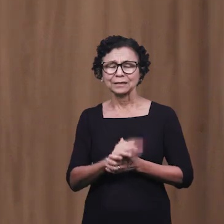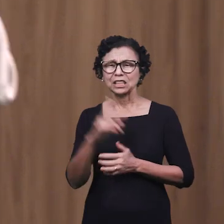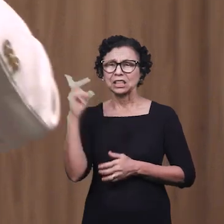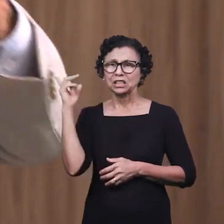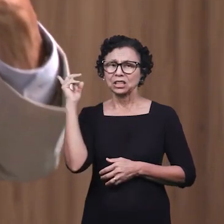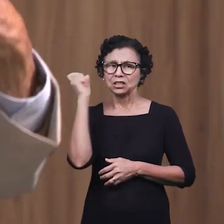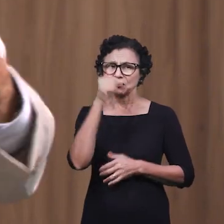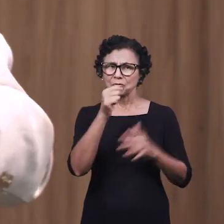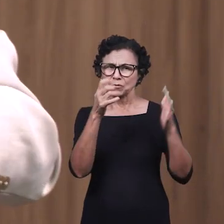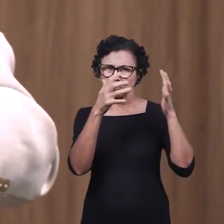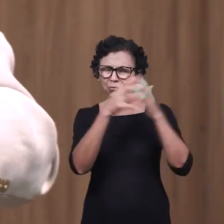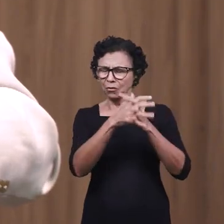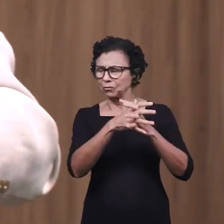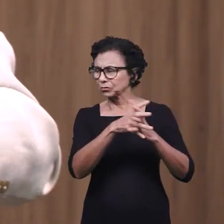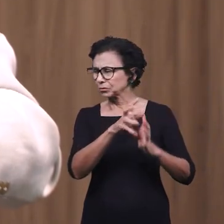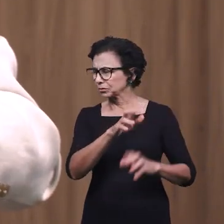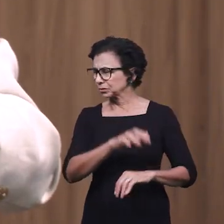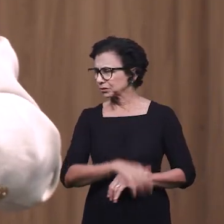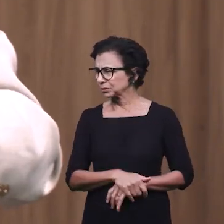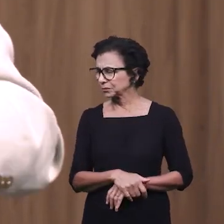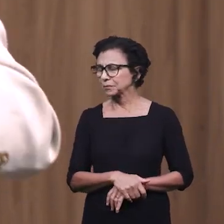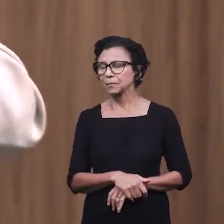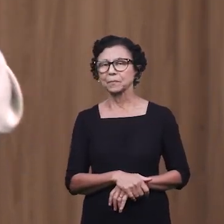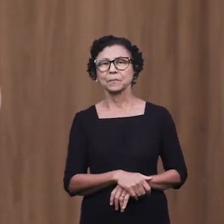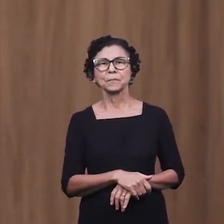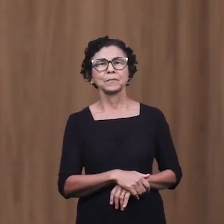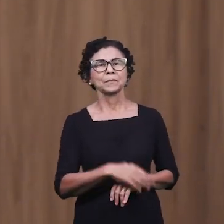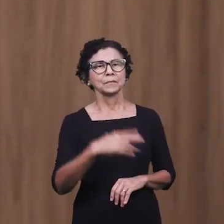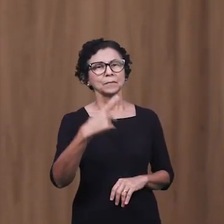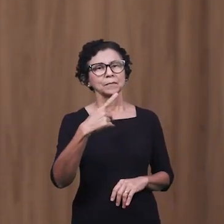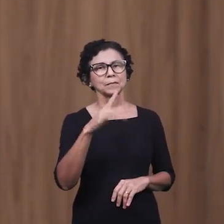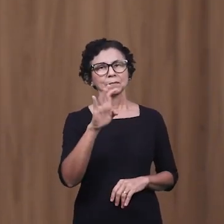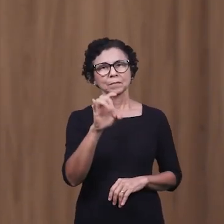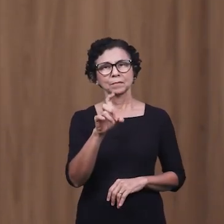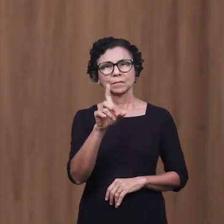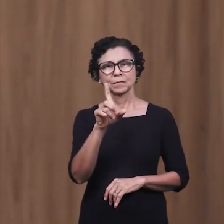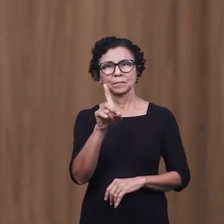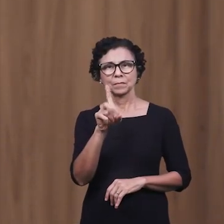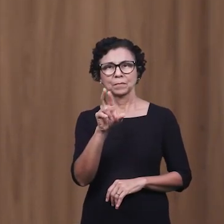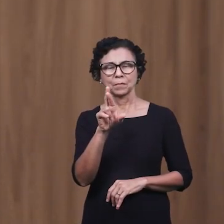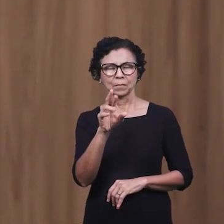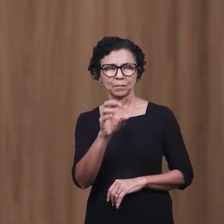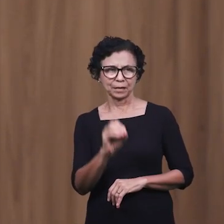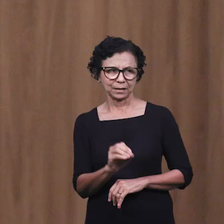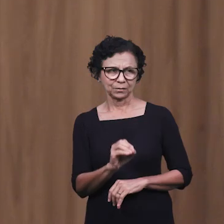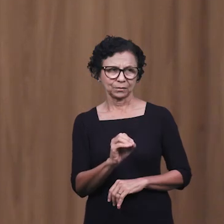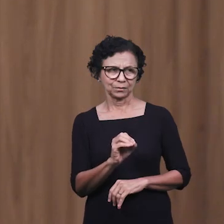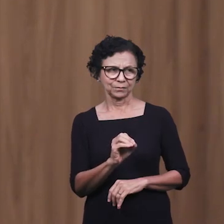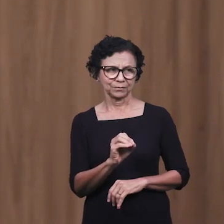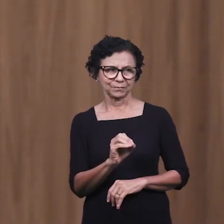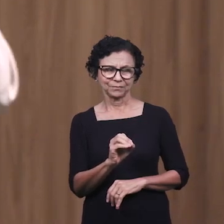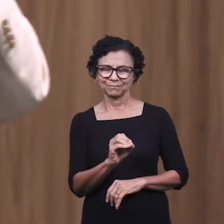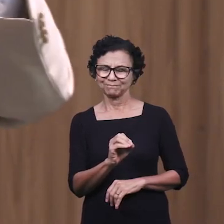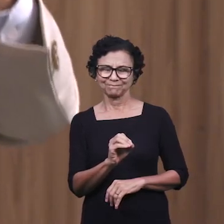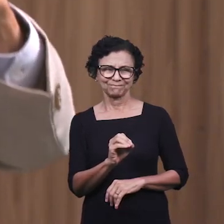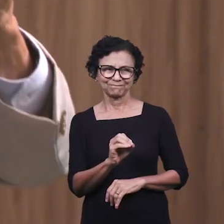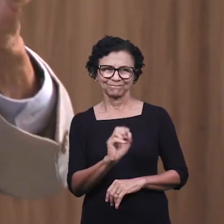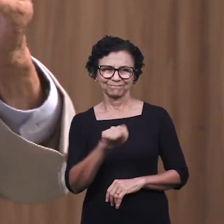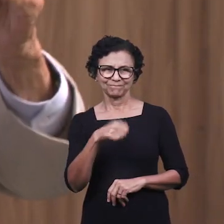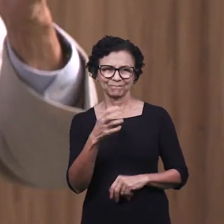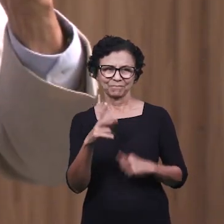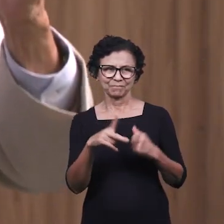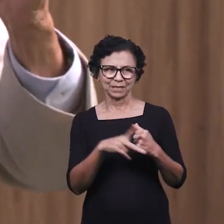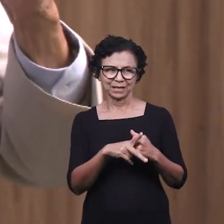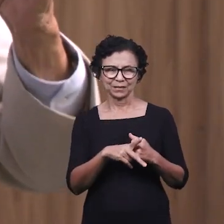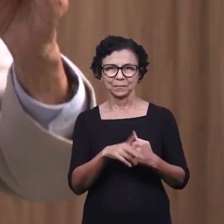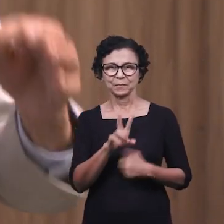mas agora, Pedro, seu nome agora é Simão Bar Jonas. Simão, que é